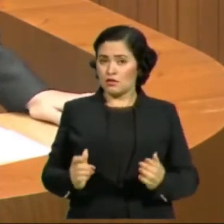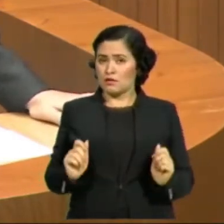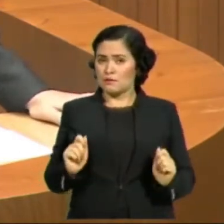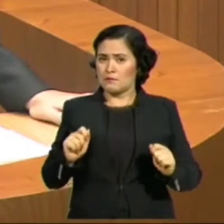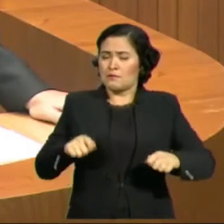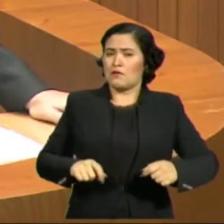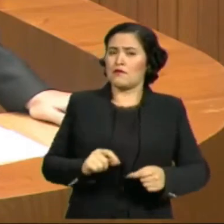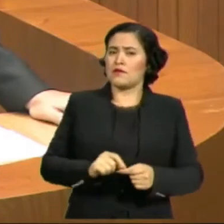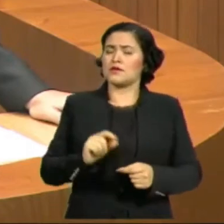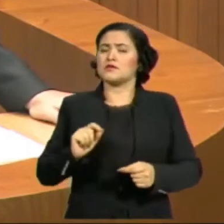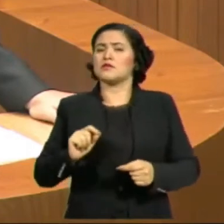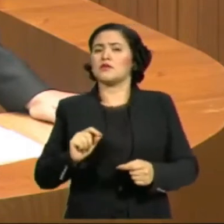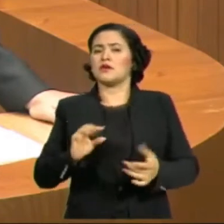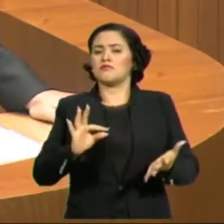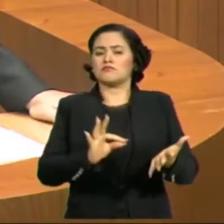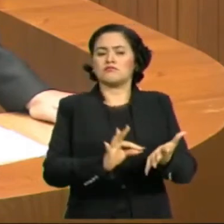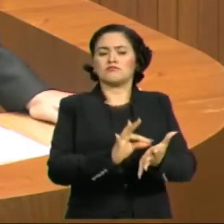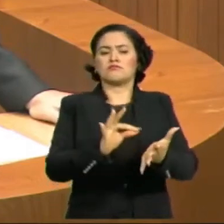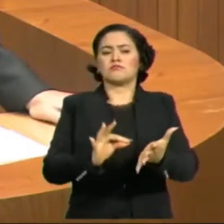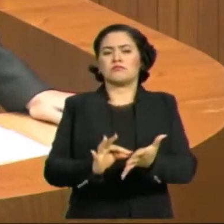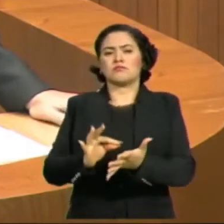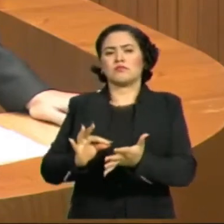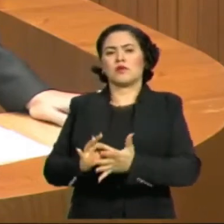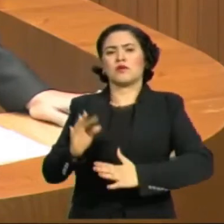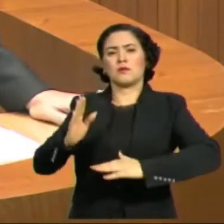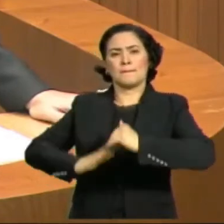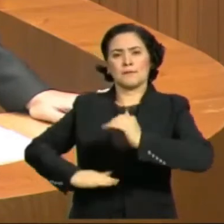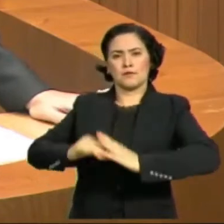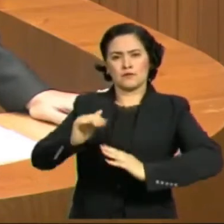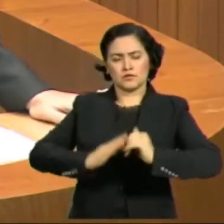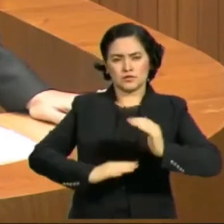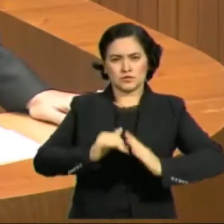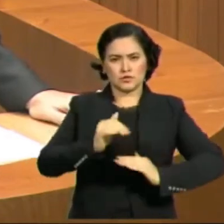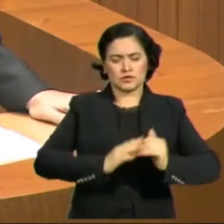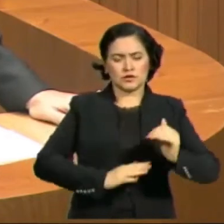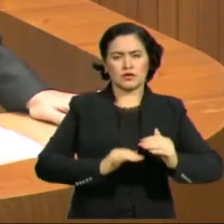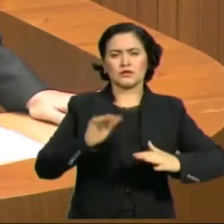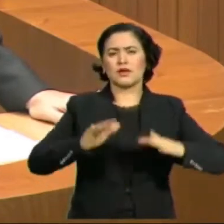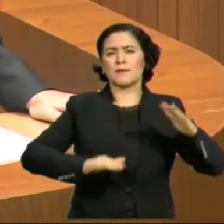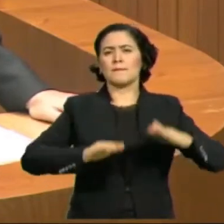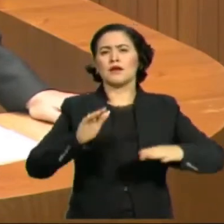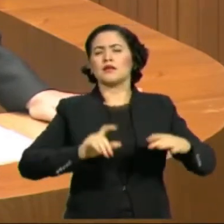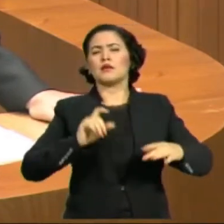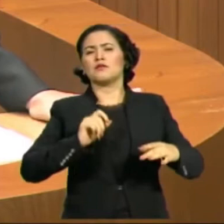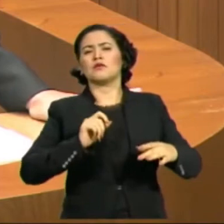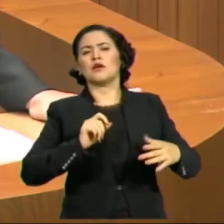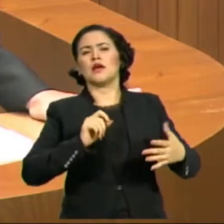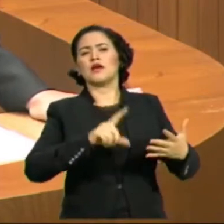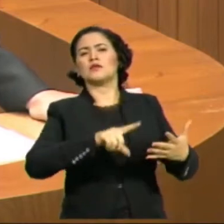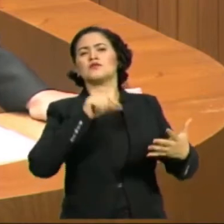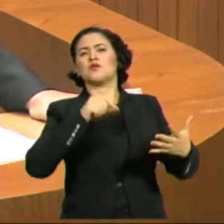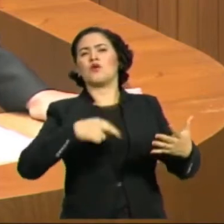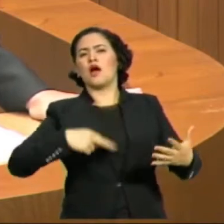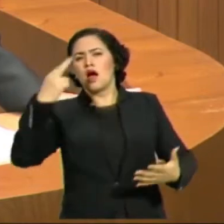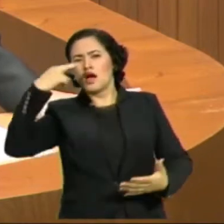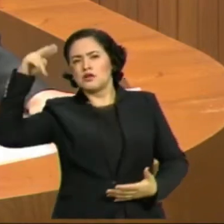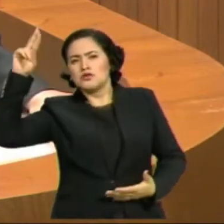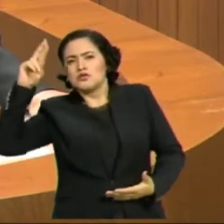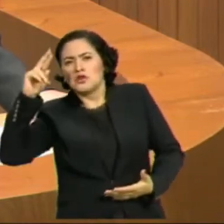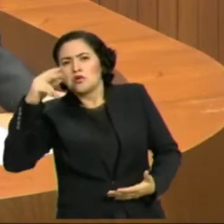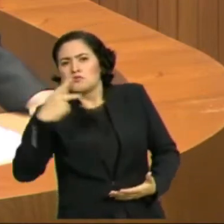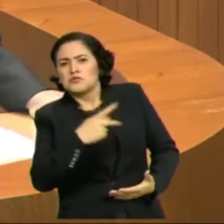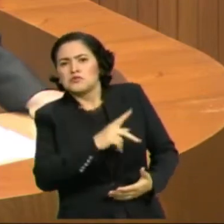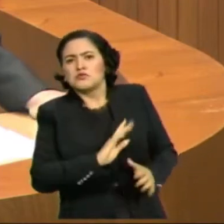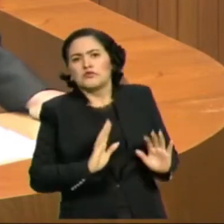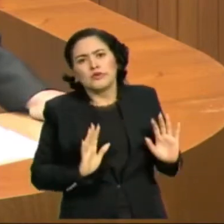a contratação de profissionais pela orientação religiosa, porque não tem um povo